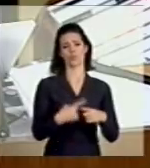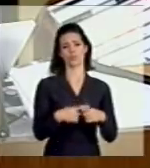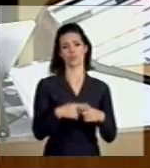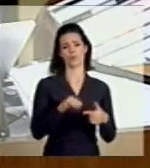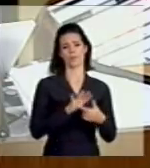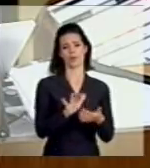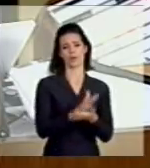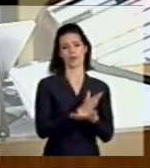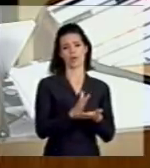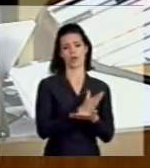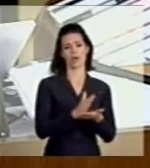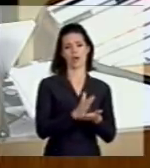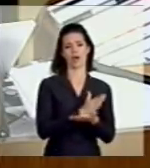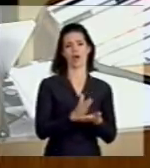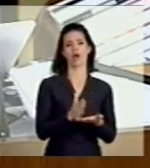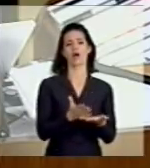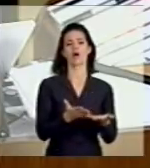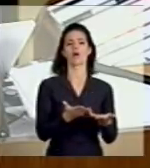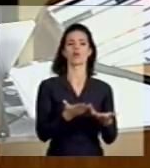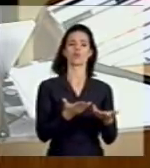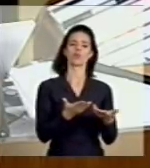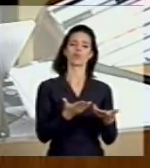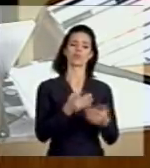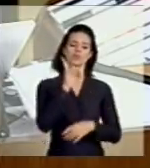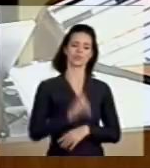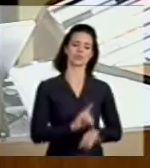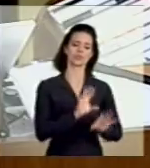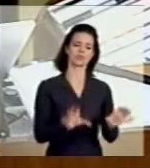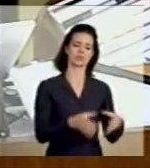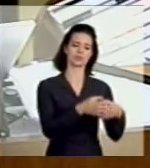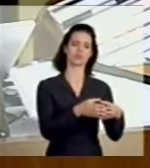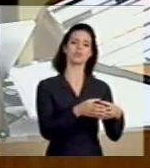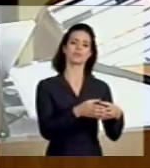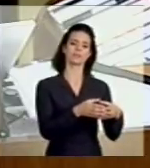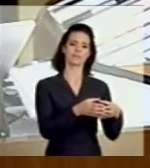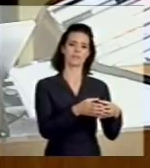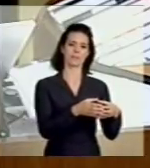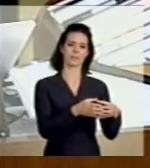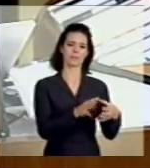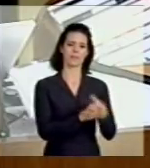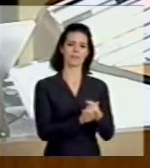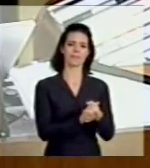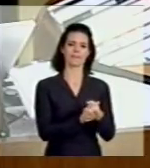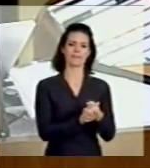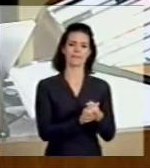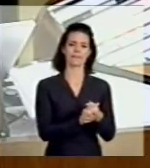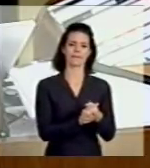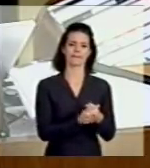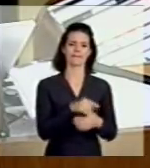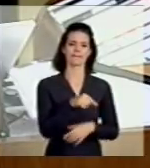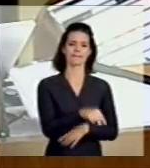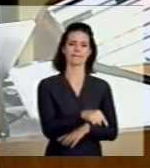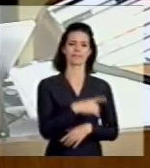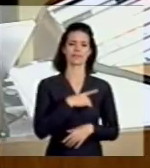de justiciabilidade privada coletiva. A excepcionalidade da tutela privada de interesses públicos por meio de